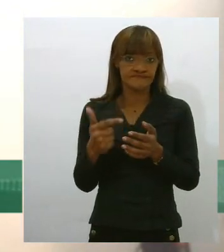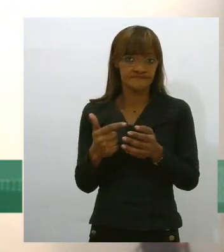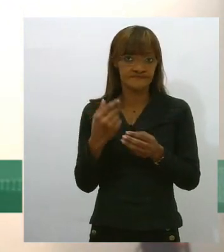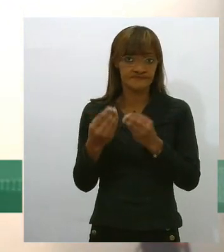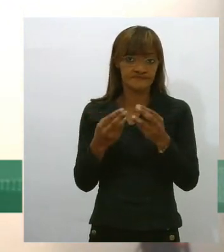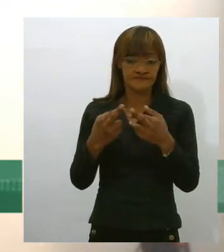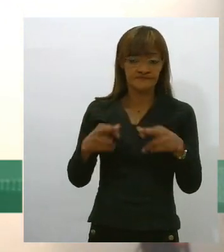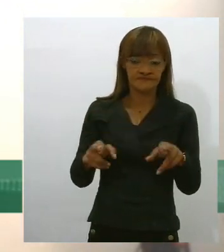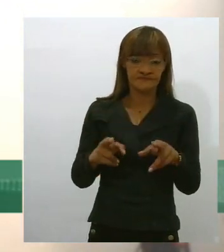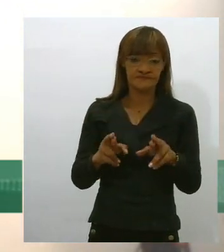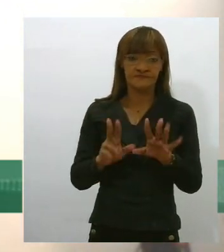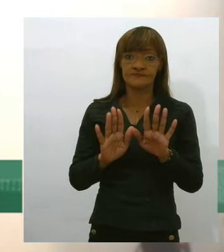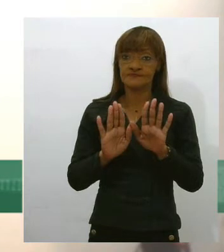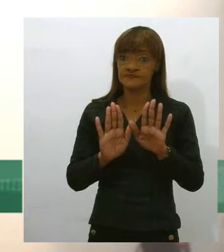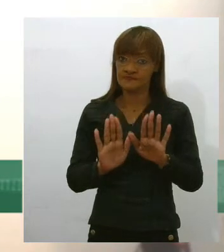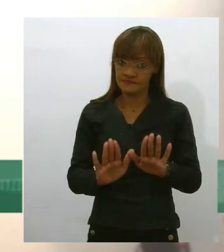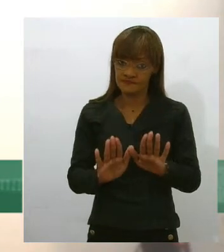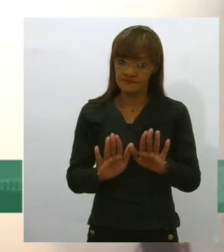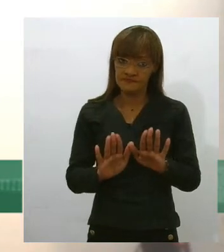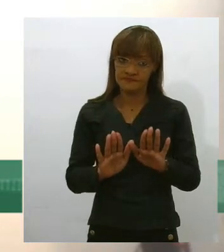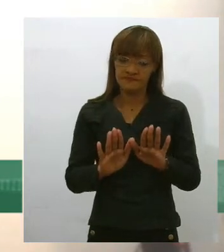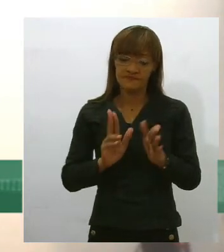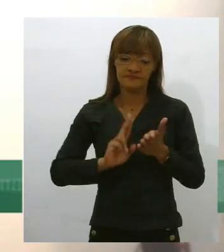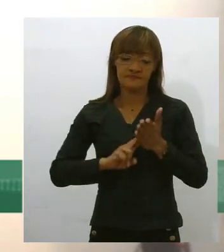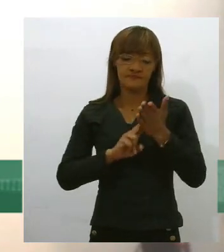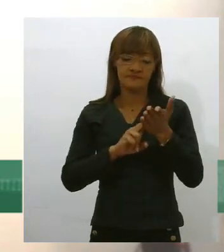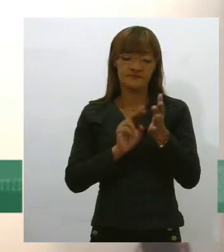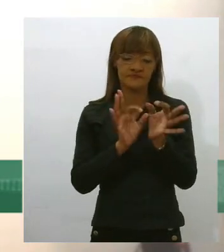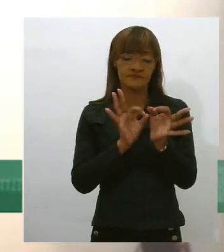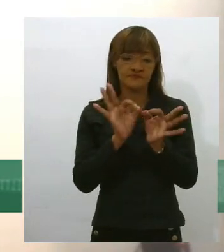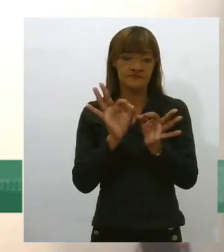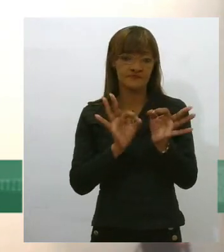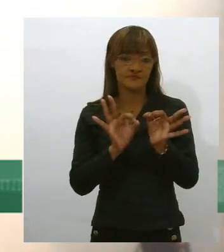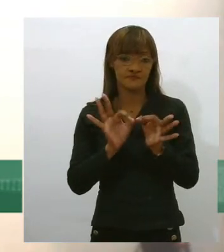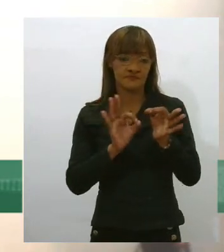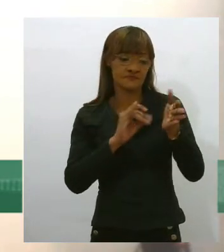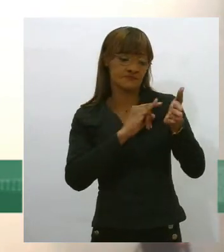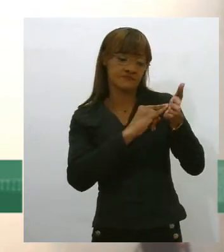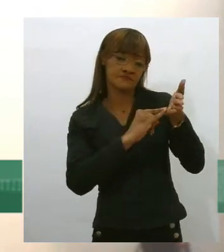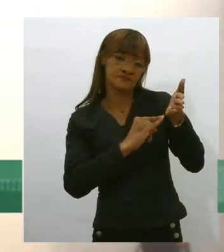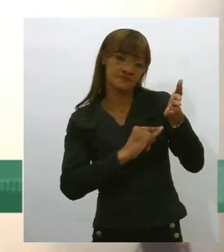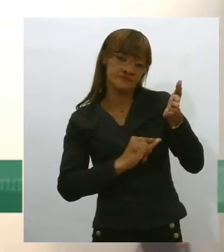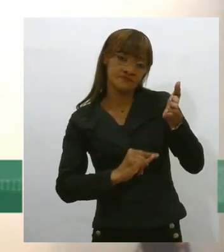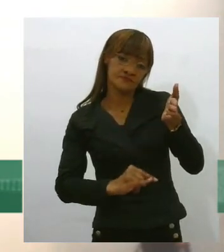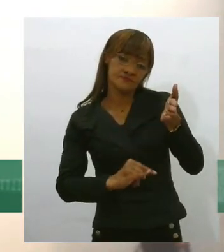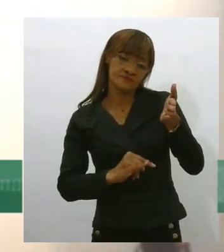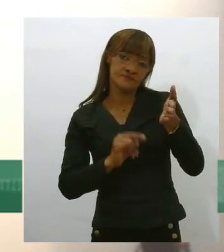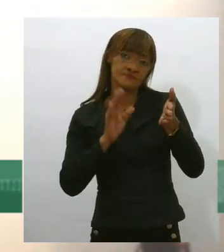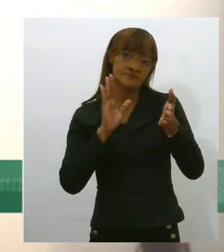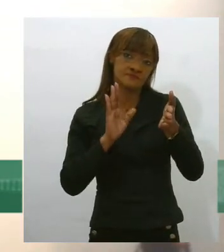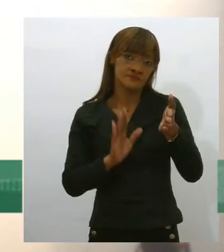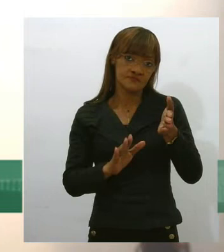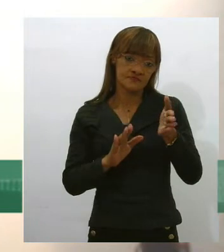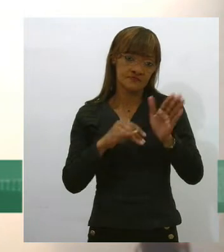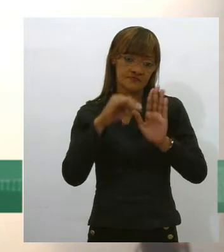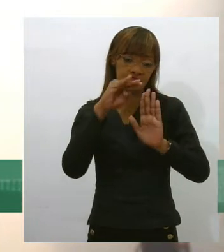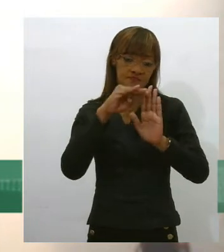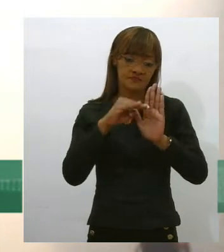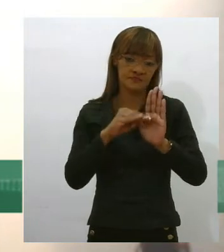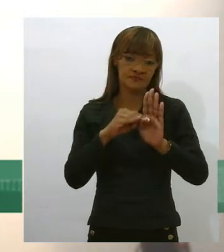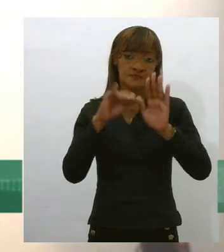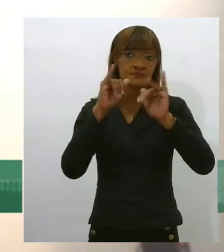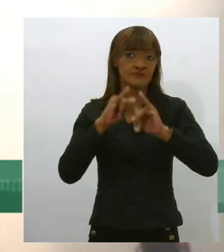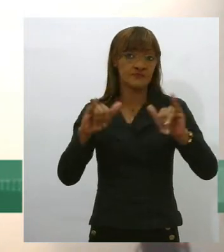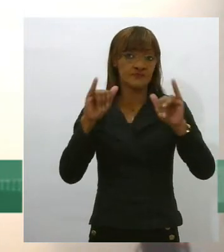fndct elaborando uma carta uma um documento com uma agenda de comunicação para o próximo governo